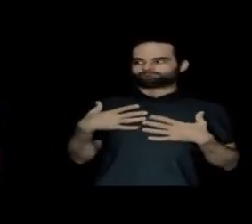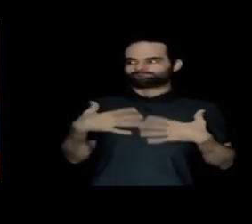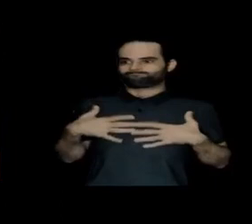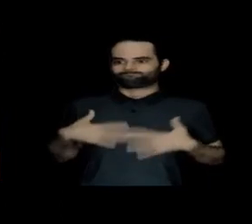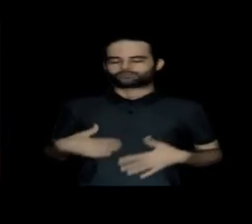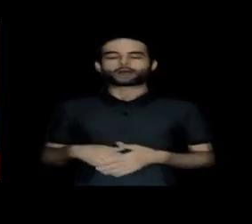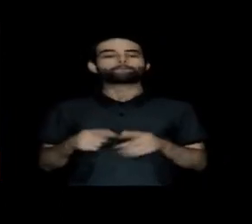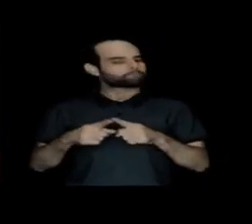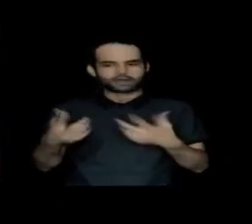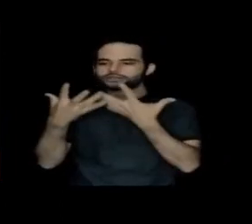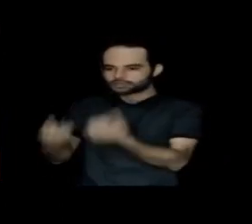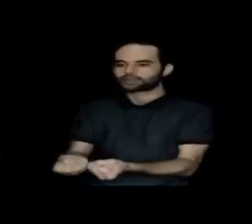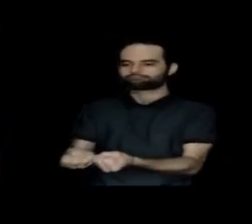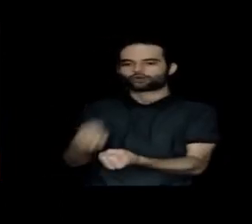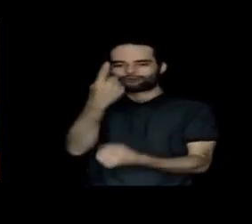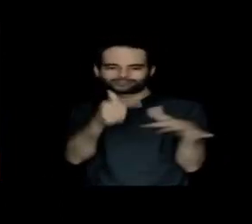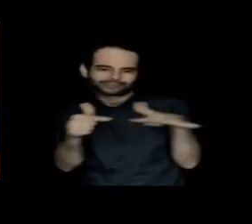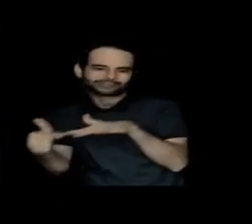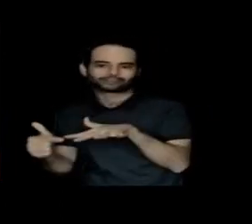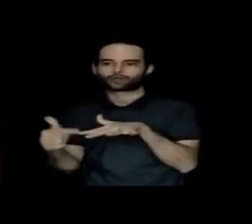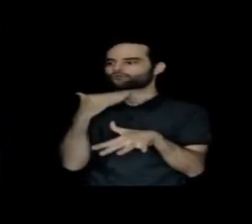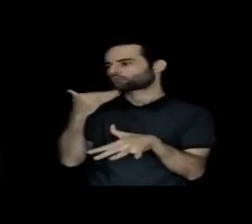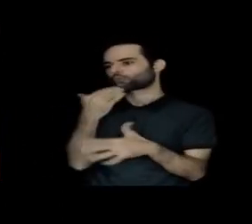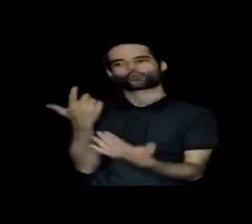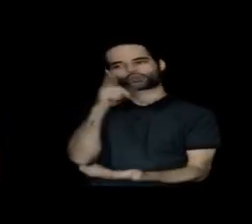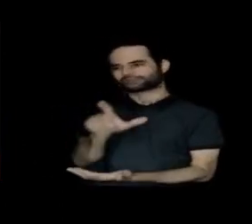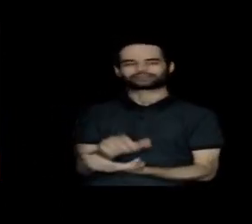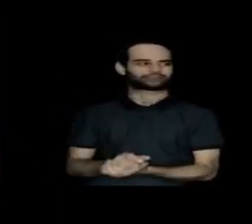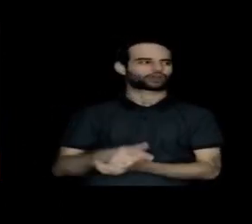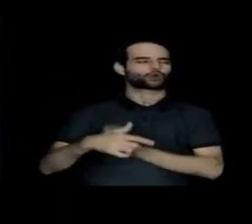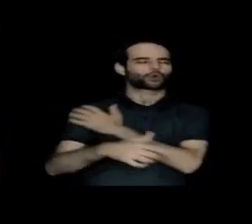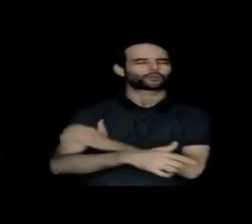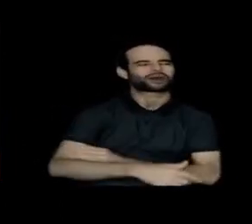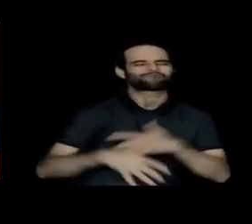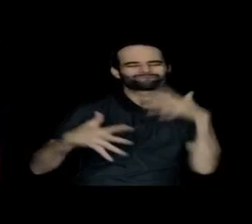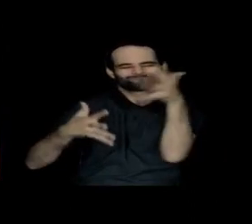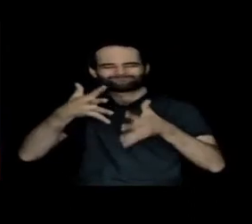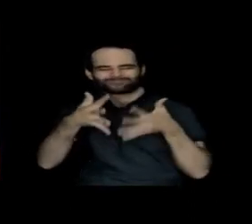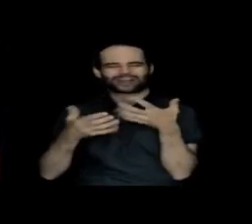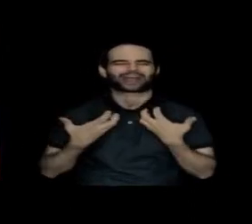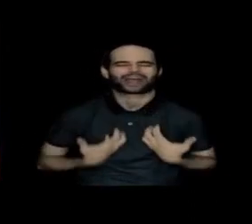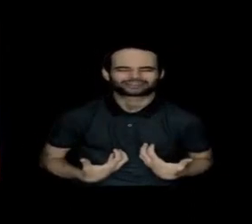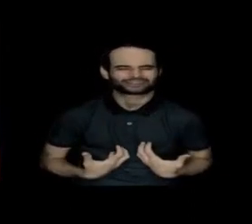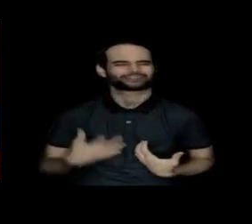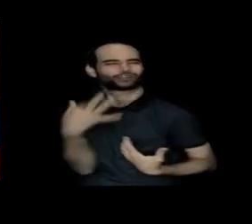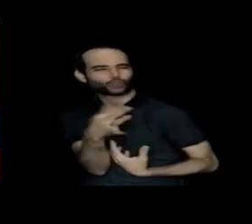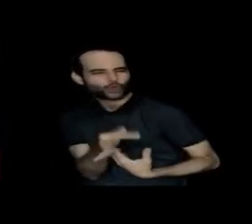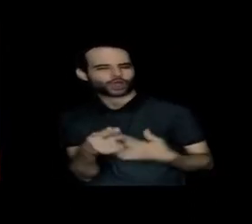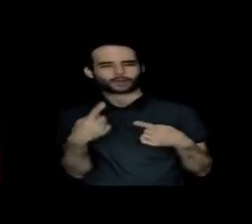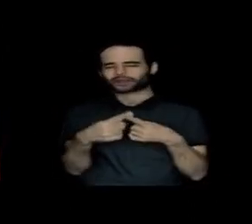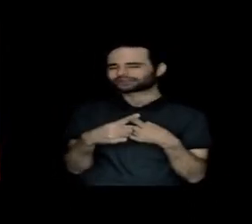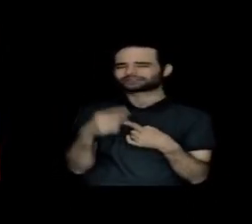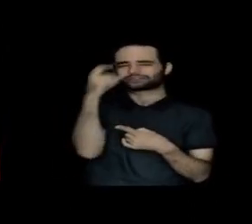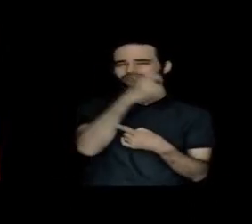fiquei assustado. Mas eu aceitei. Eu fiquei uma semana e, de fato, depois de uma semana, não estava dando mais. O braço